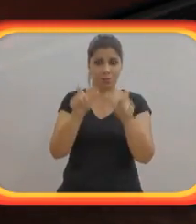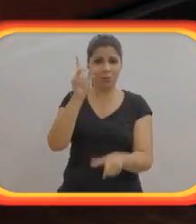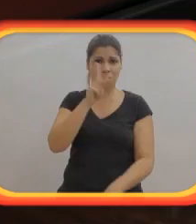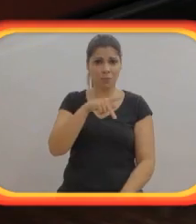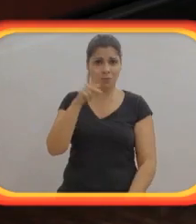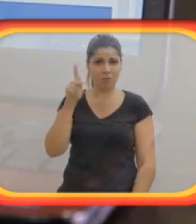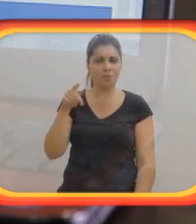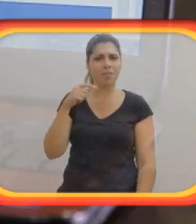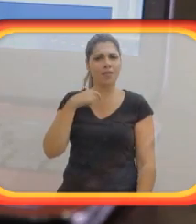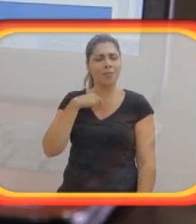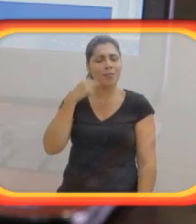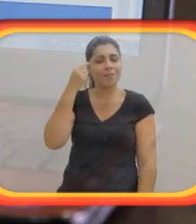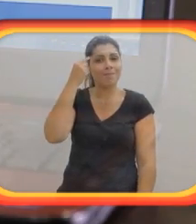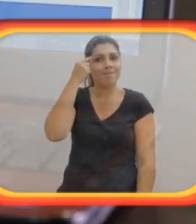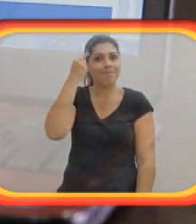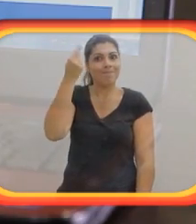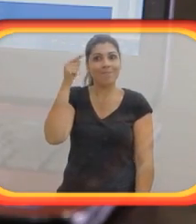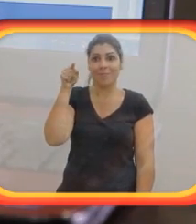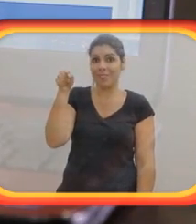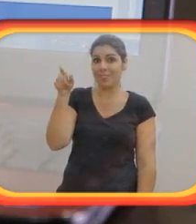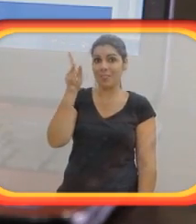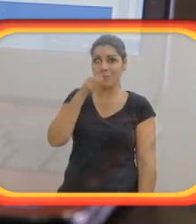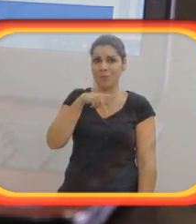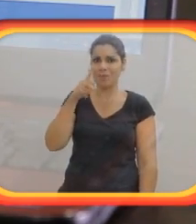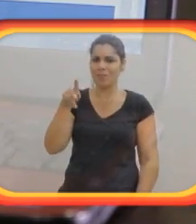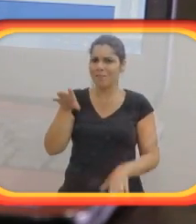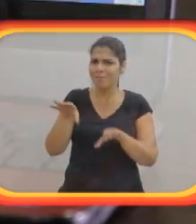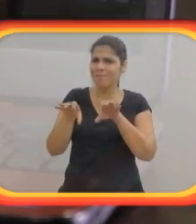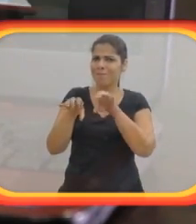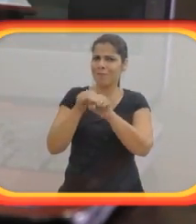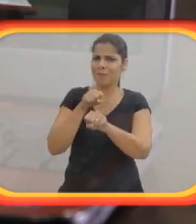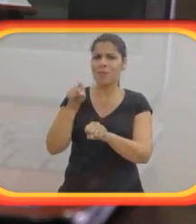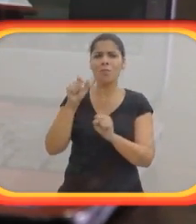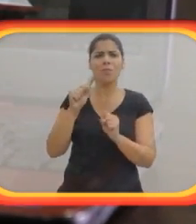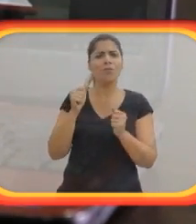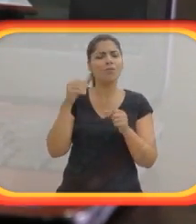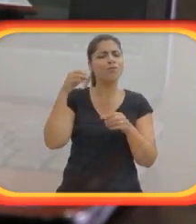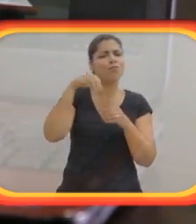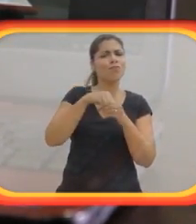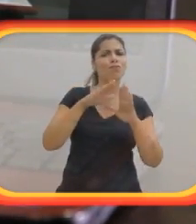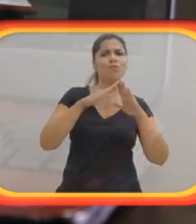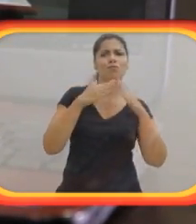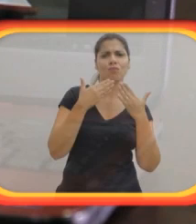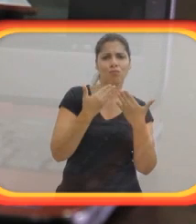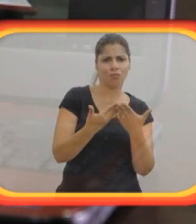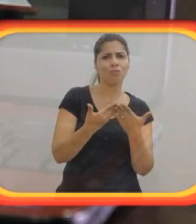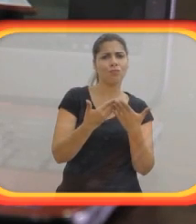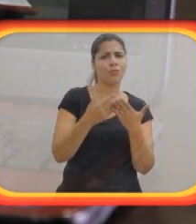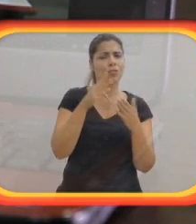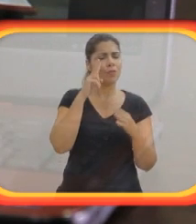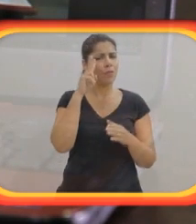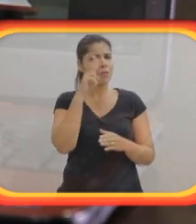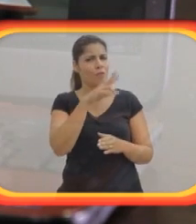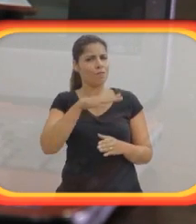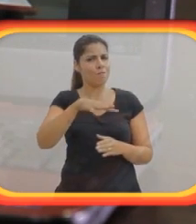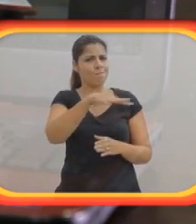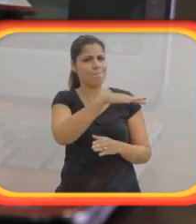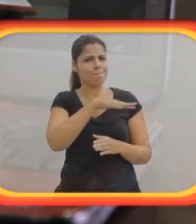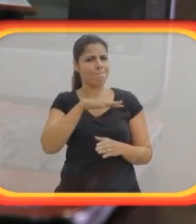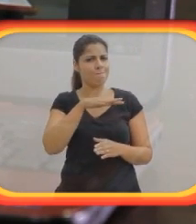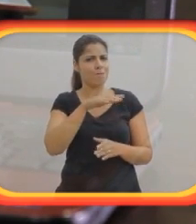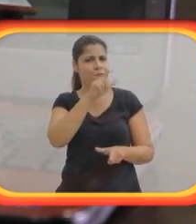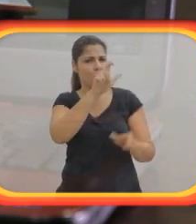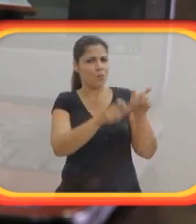graduandos que estão se formando professores. A ideia é que esse professor que está se formando, ele possa chegar na escola